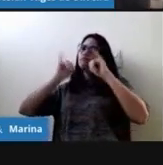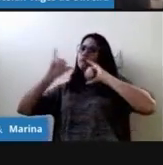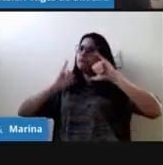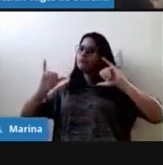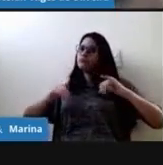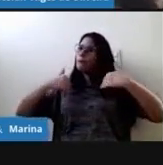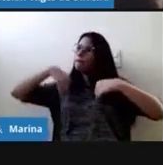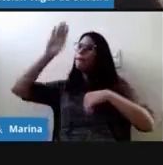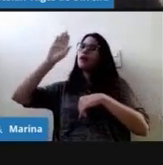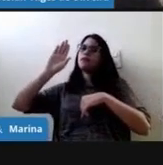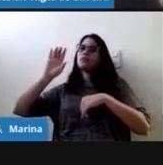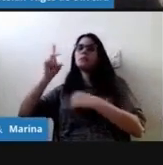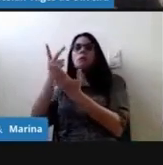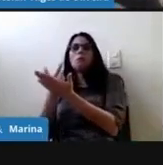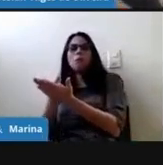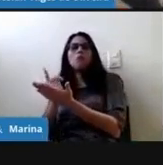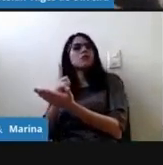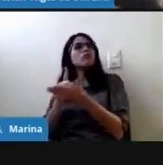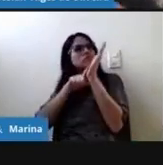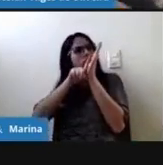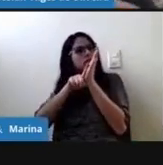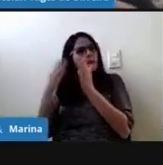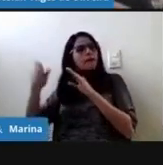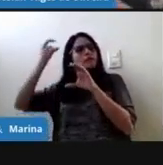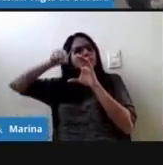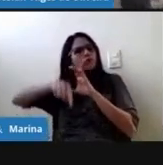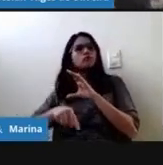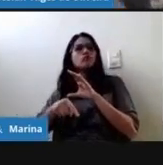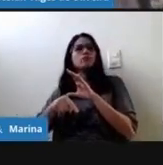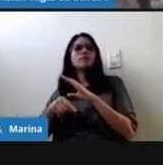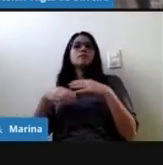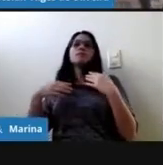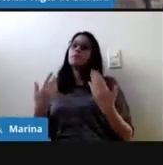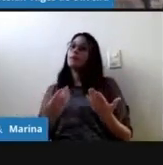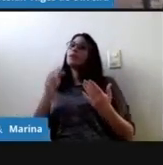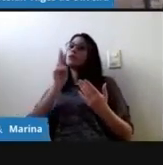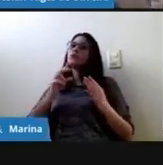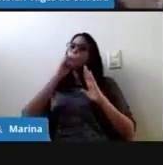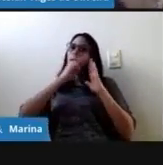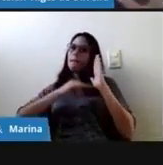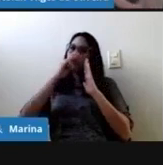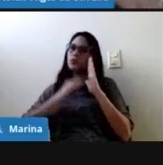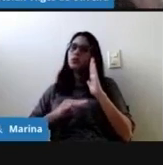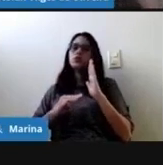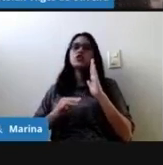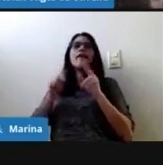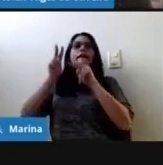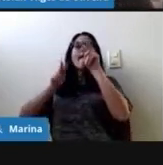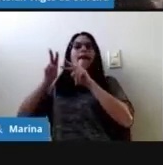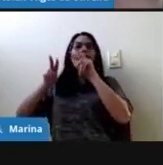a partir disso, nós utilizamos uma metodologia para esse estudo que chama-se análise multicritério